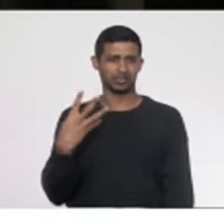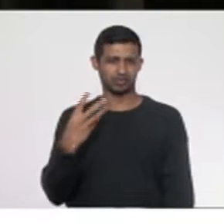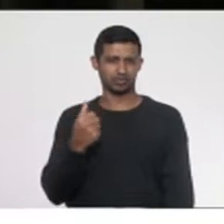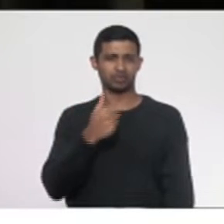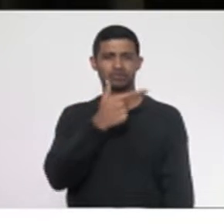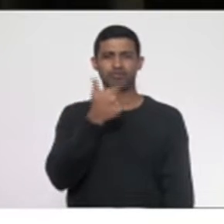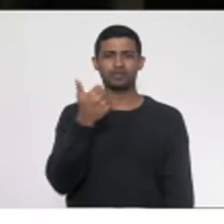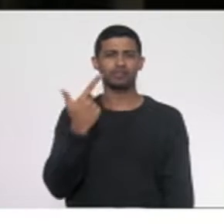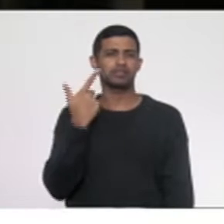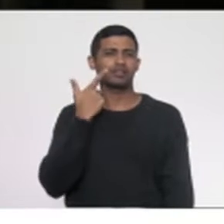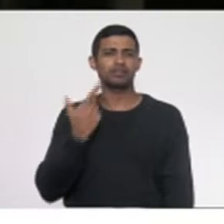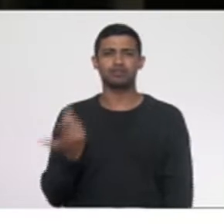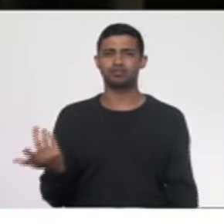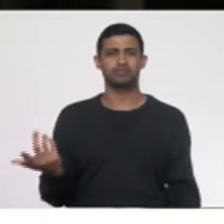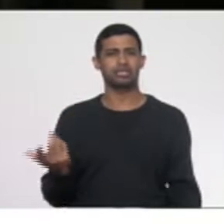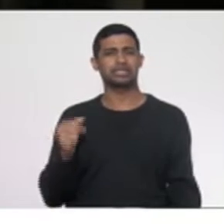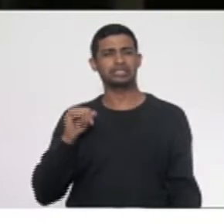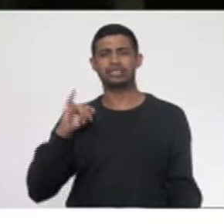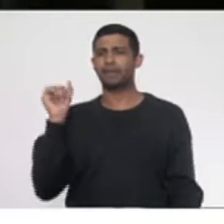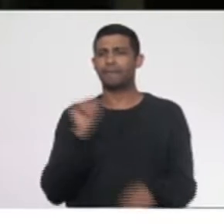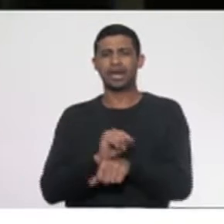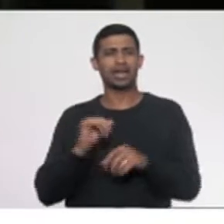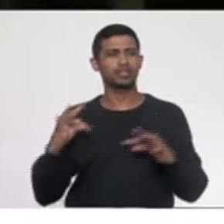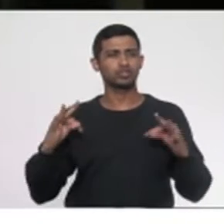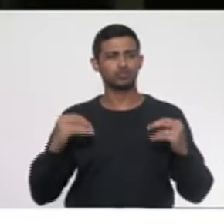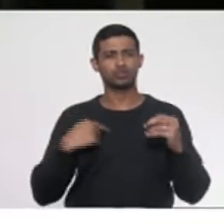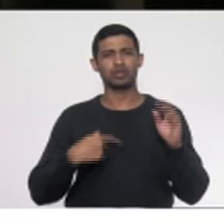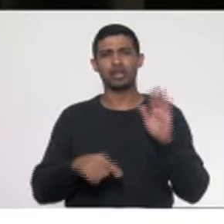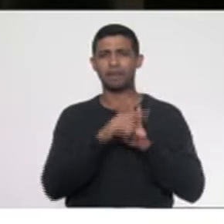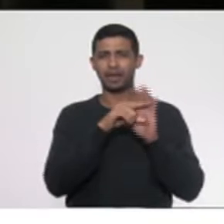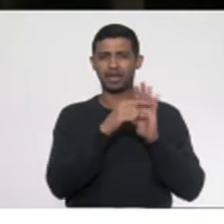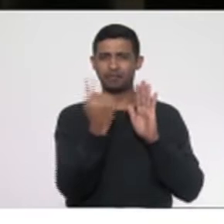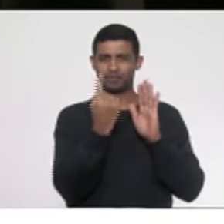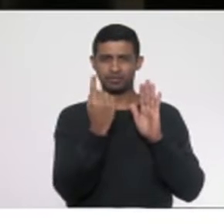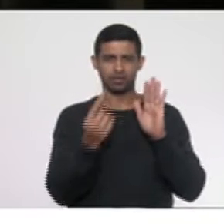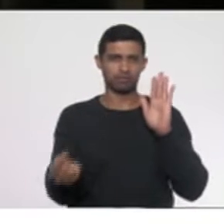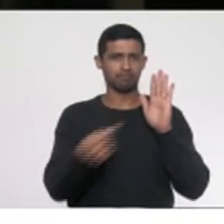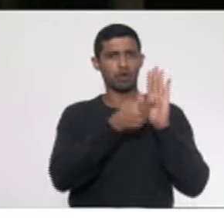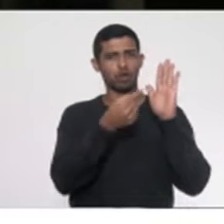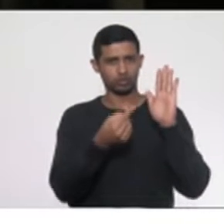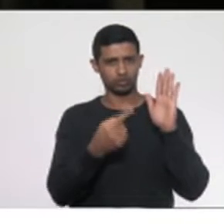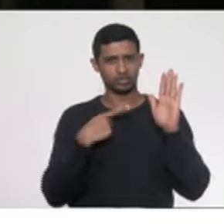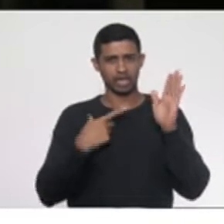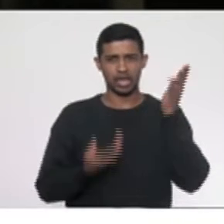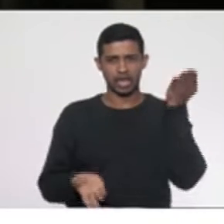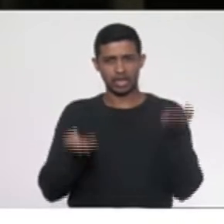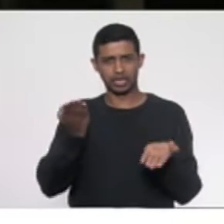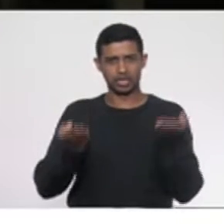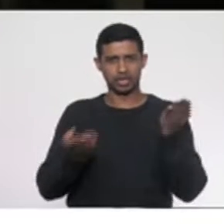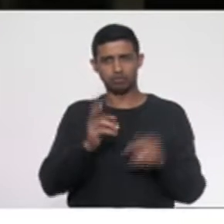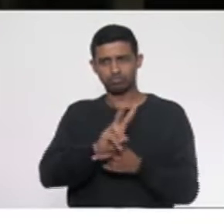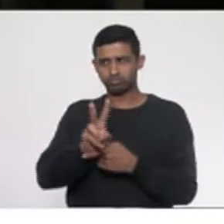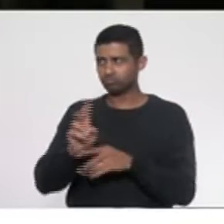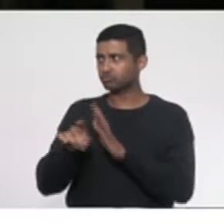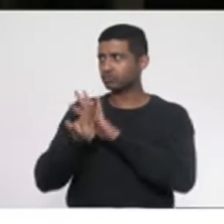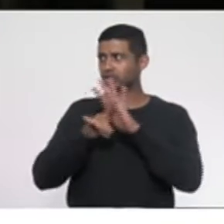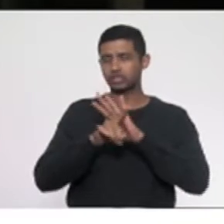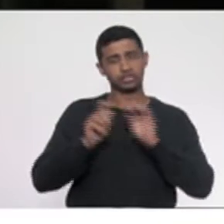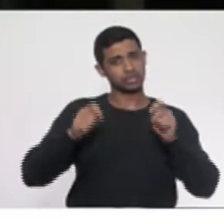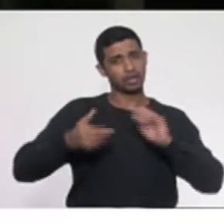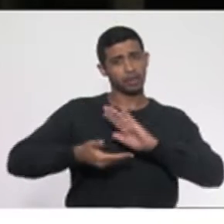né? Se ele parasse, botasse um ponto no parágrafo 1º em equilíbrio fiscal, se retirava